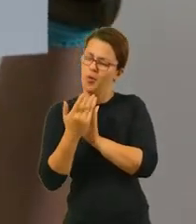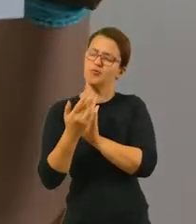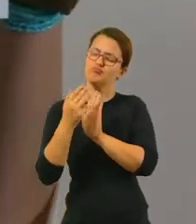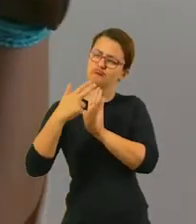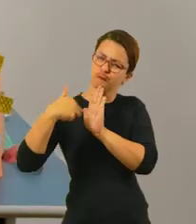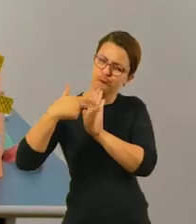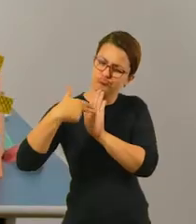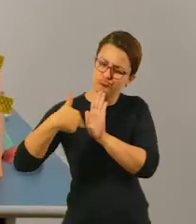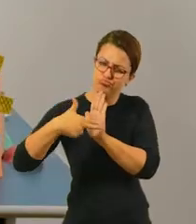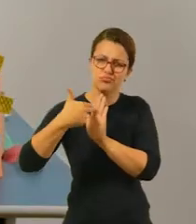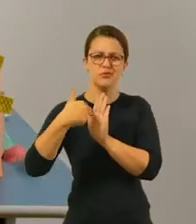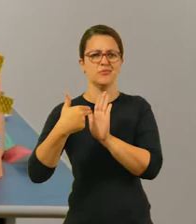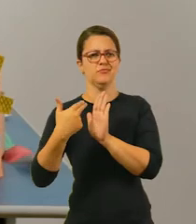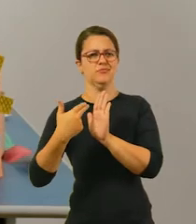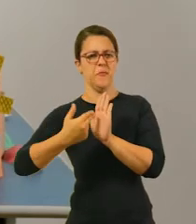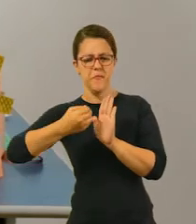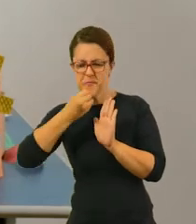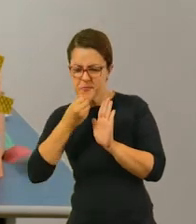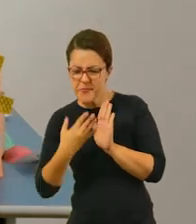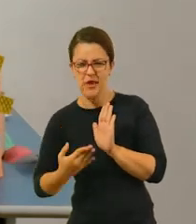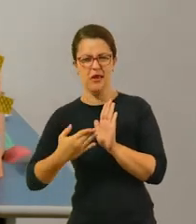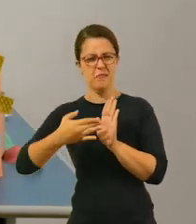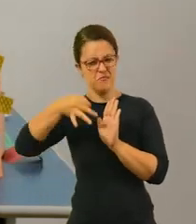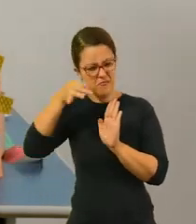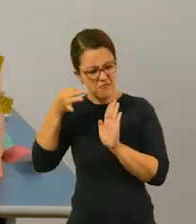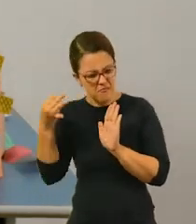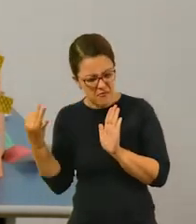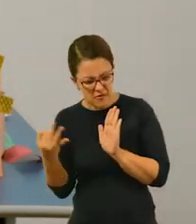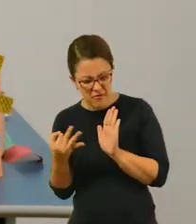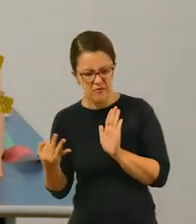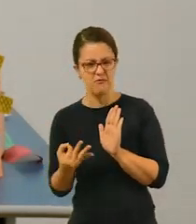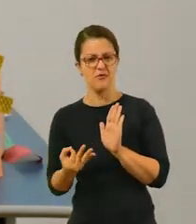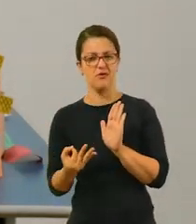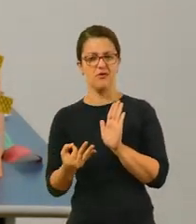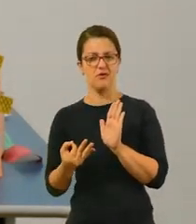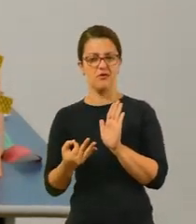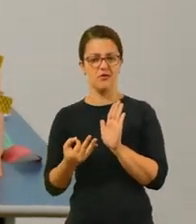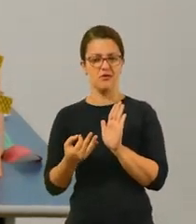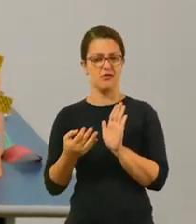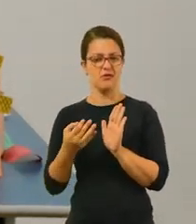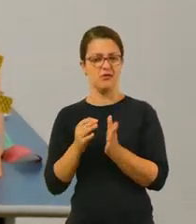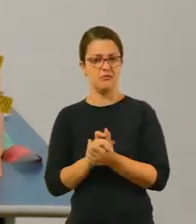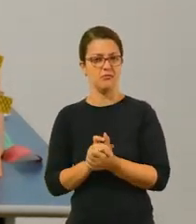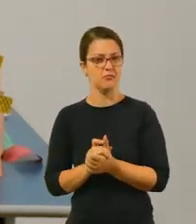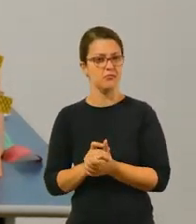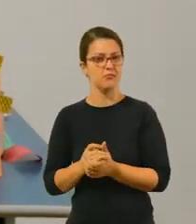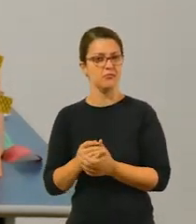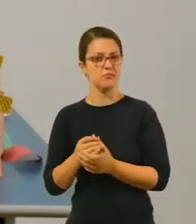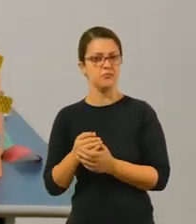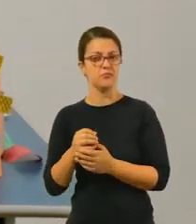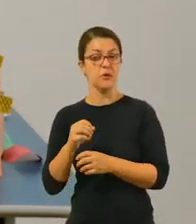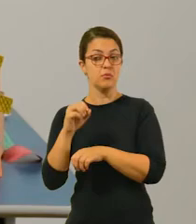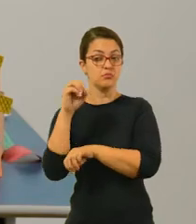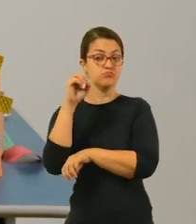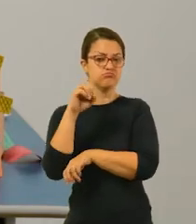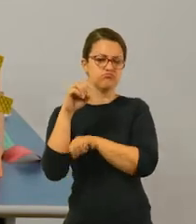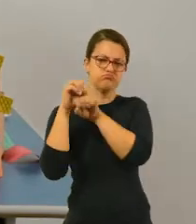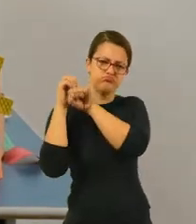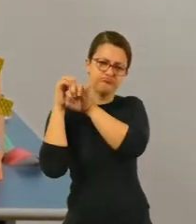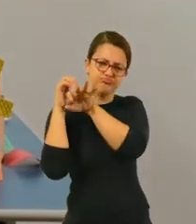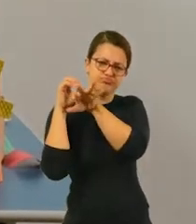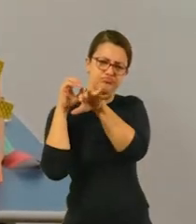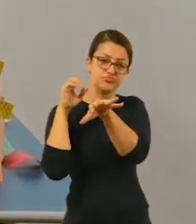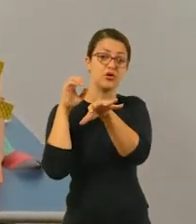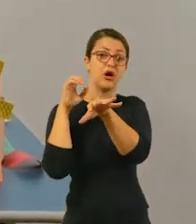bem, pintar muito caprichado, tá? Para virar um dragão super especial. Depois